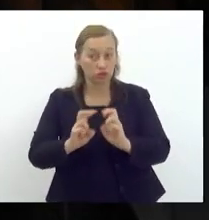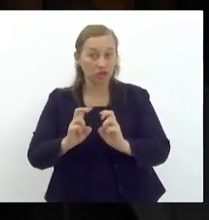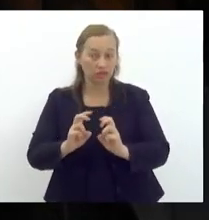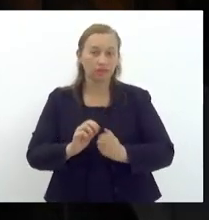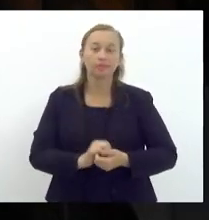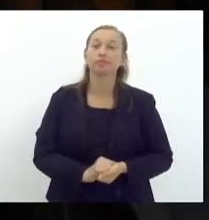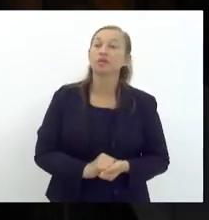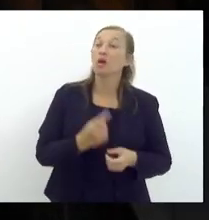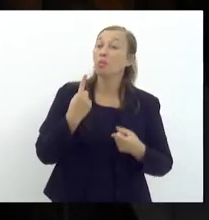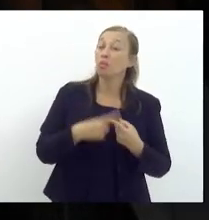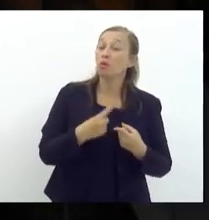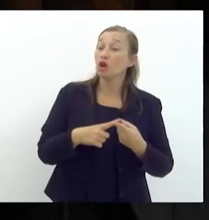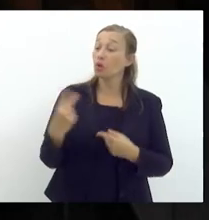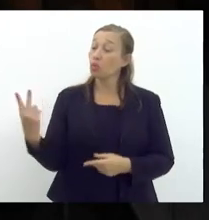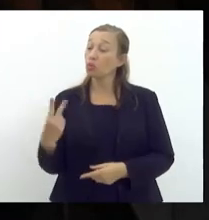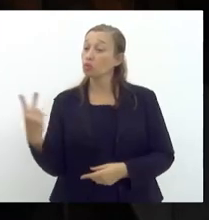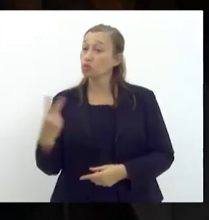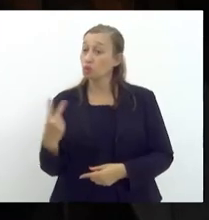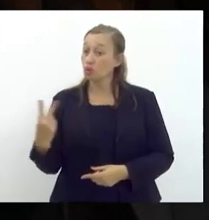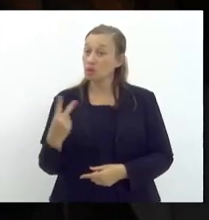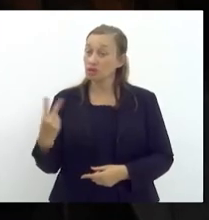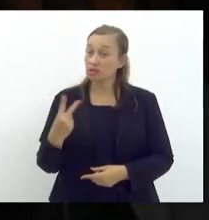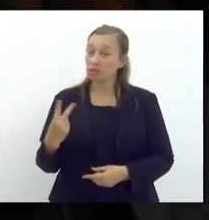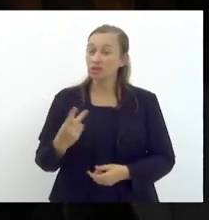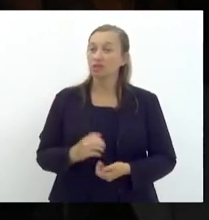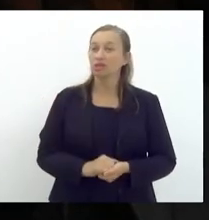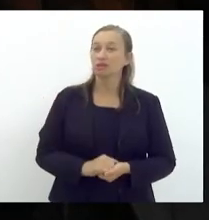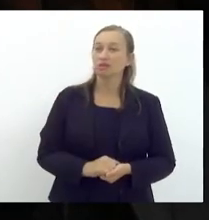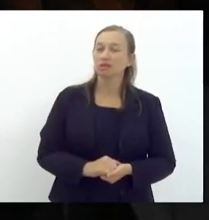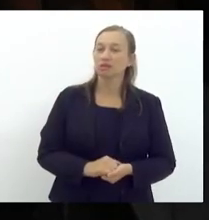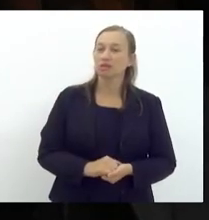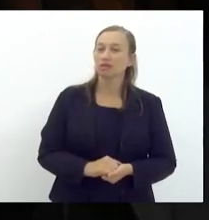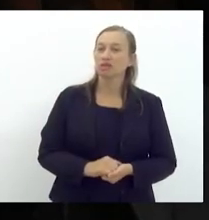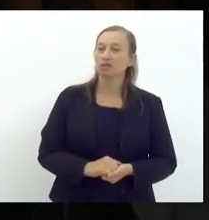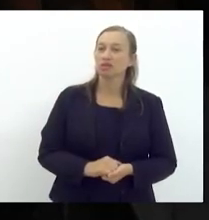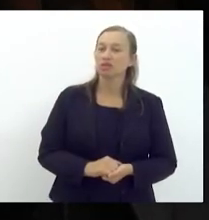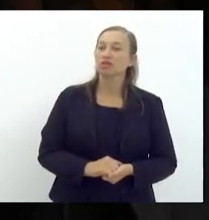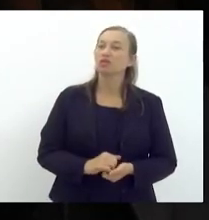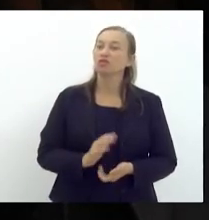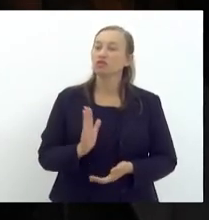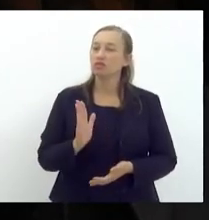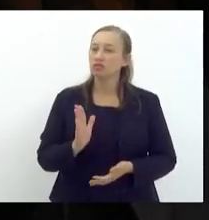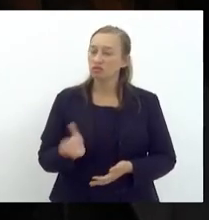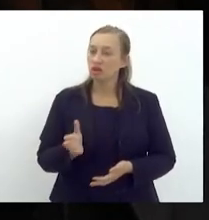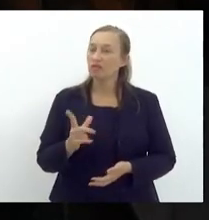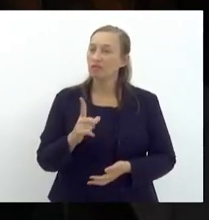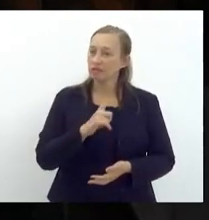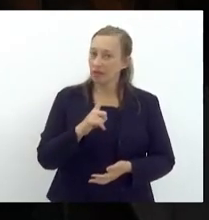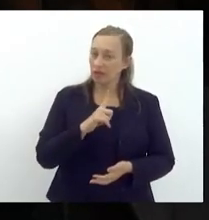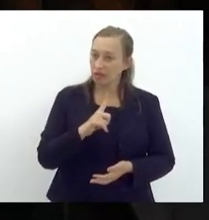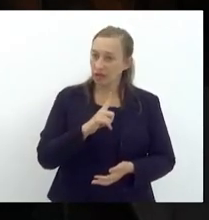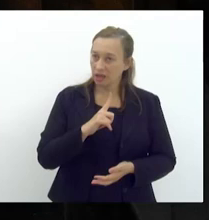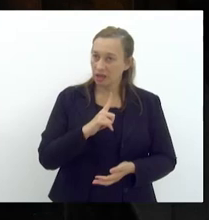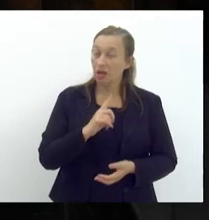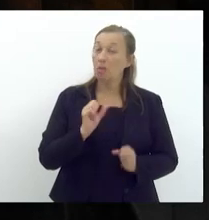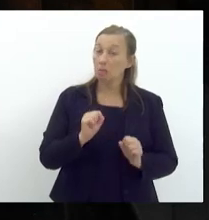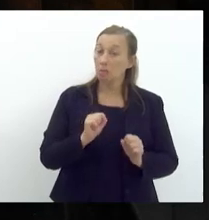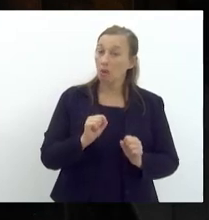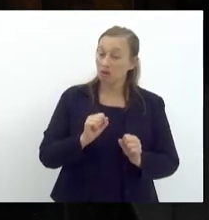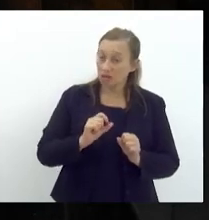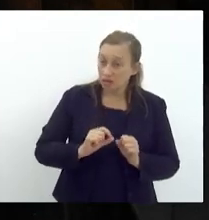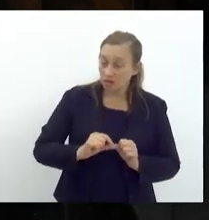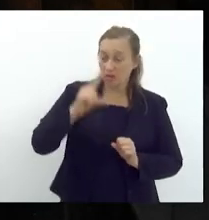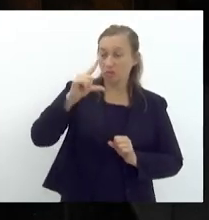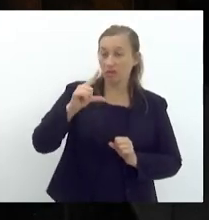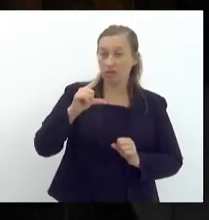porque ambos esse subsídio já existe e pode ter que se aumentado